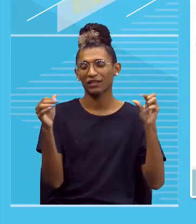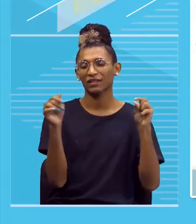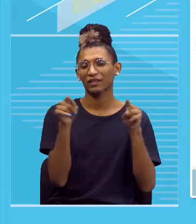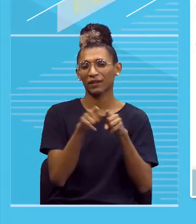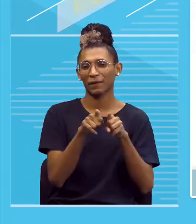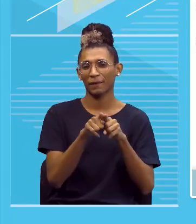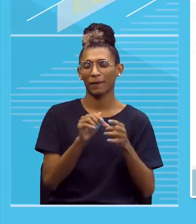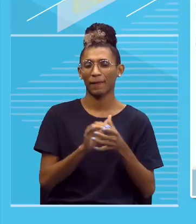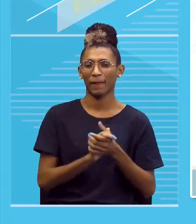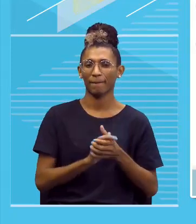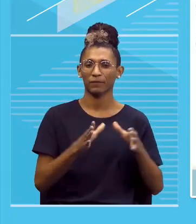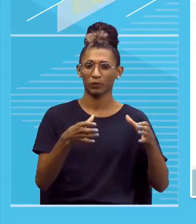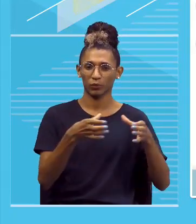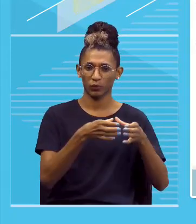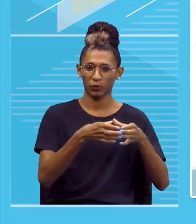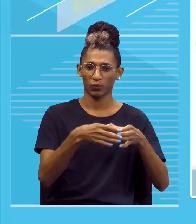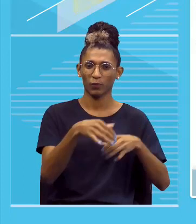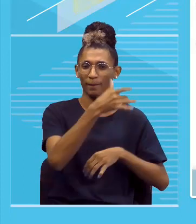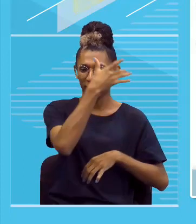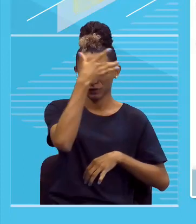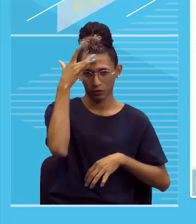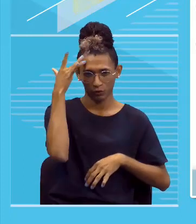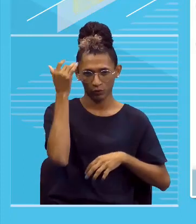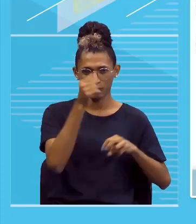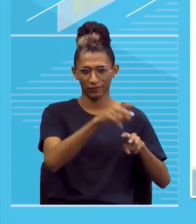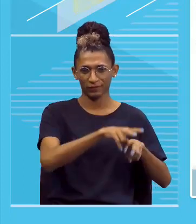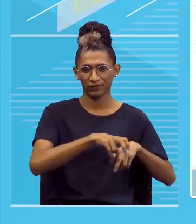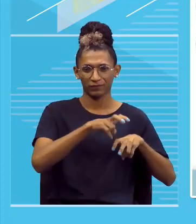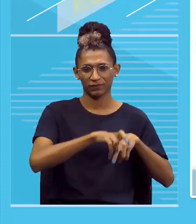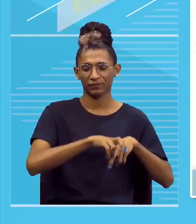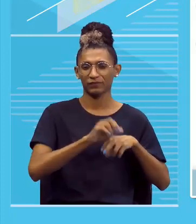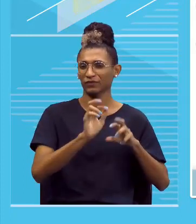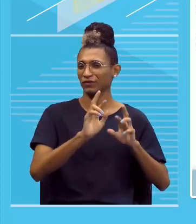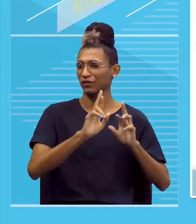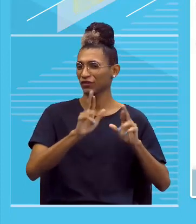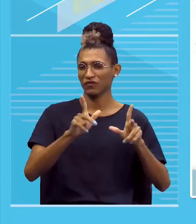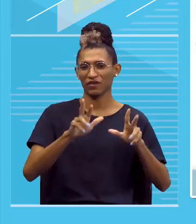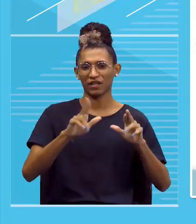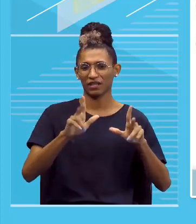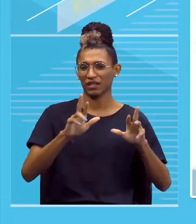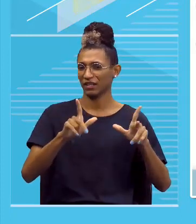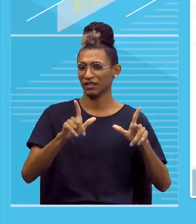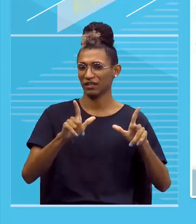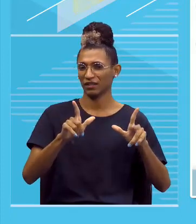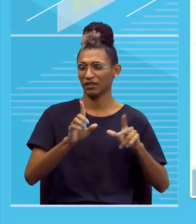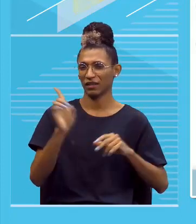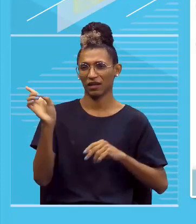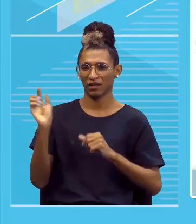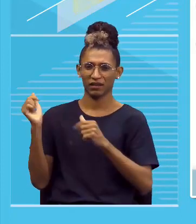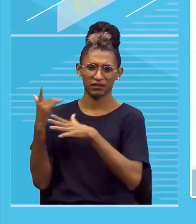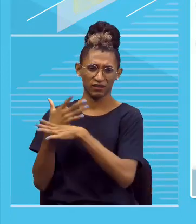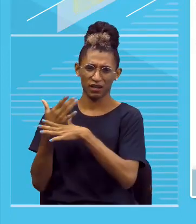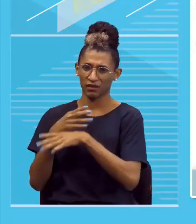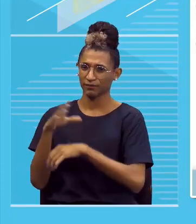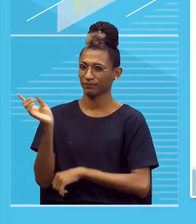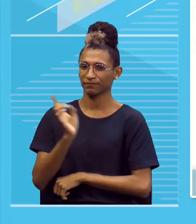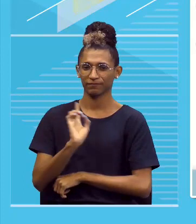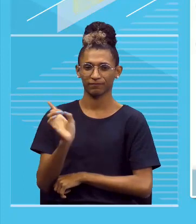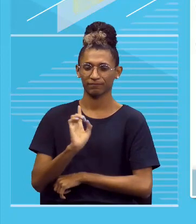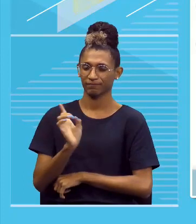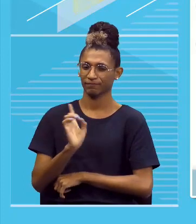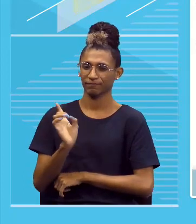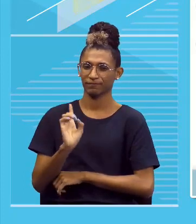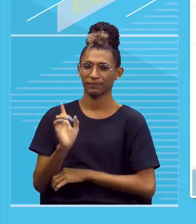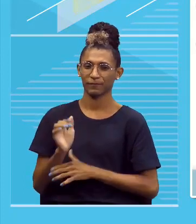a turma do campo gente não tem muita diferença da cidade é